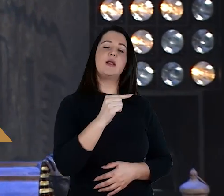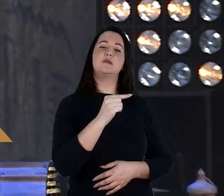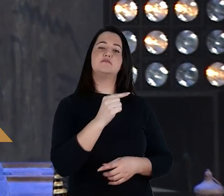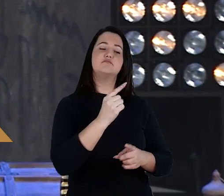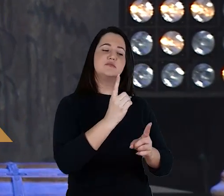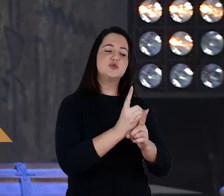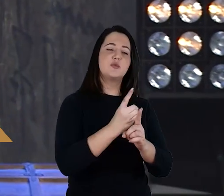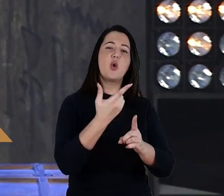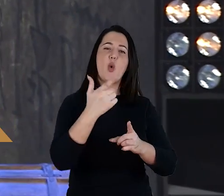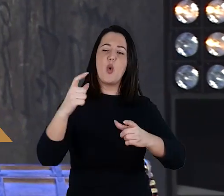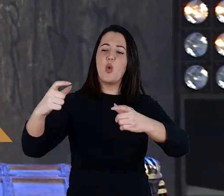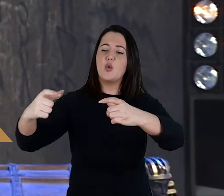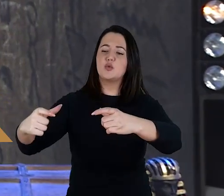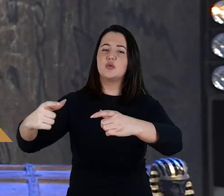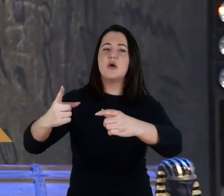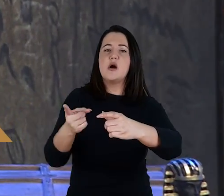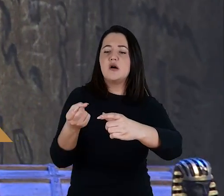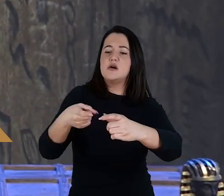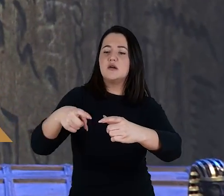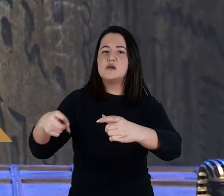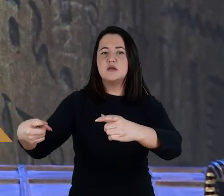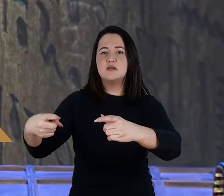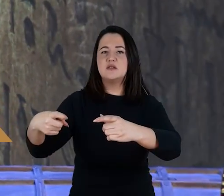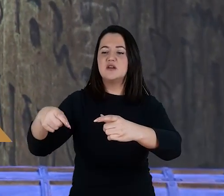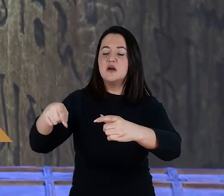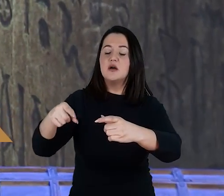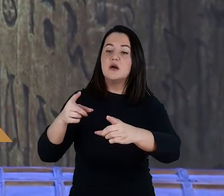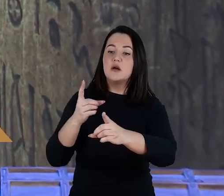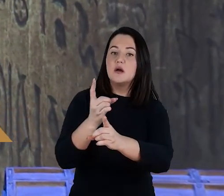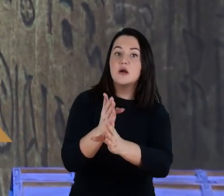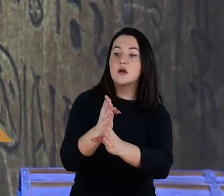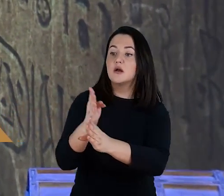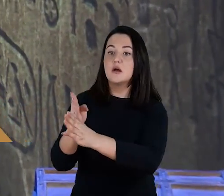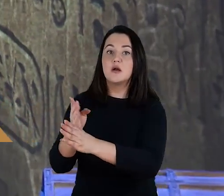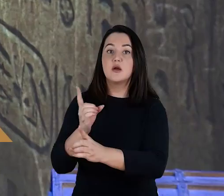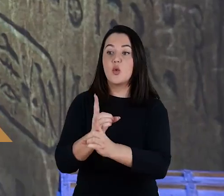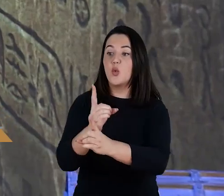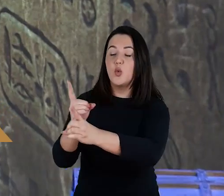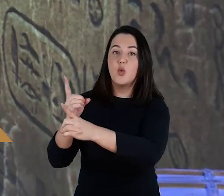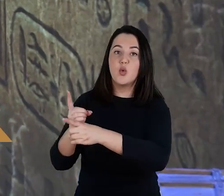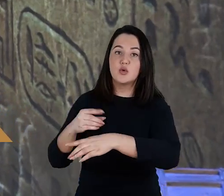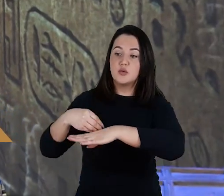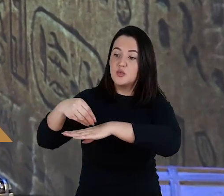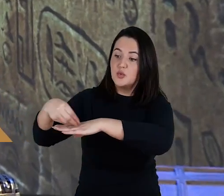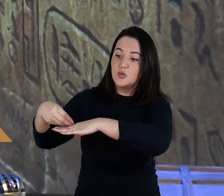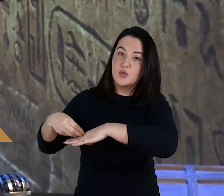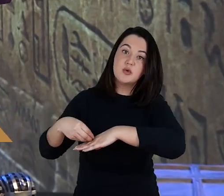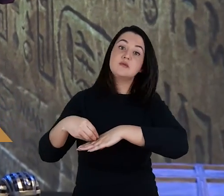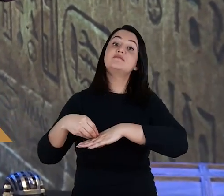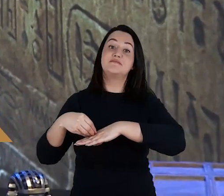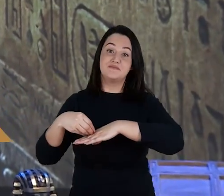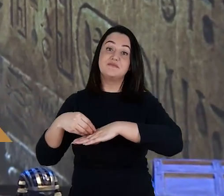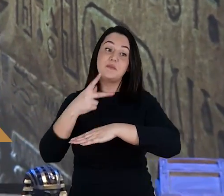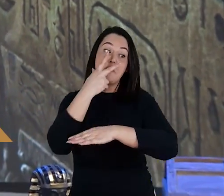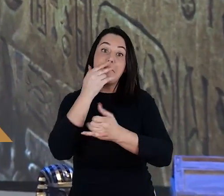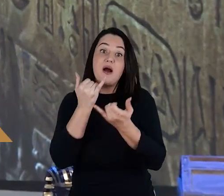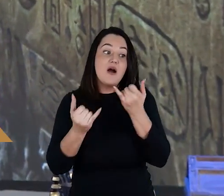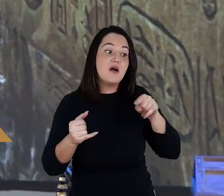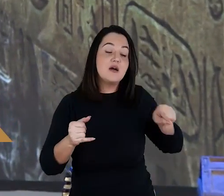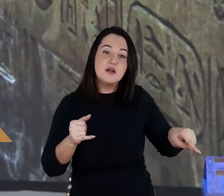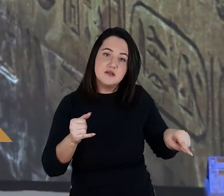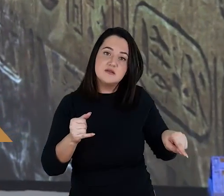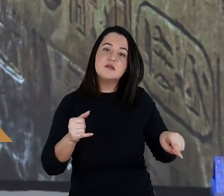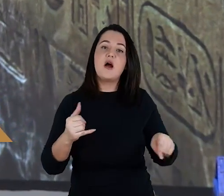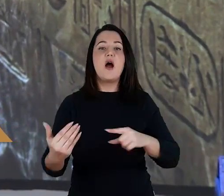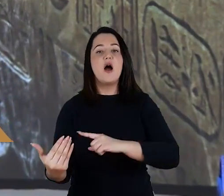tabletes de argila com inscrição cuneiforme semelhante a esses dos hititas foram descobertos. Isto ajudou